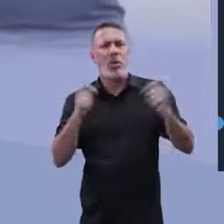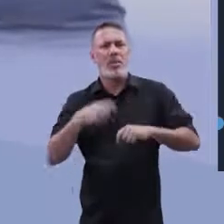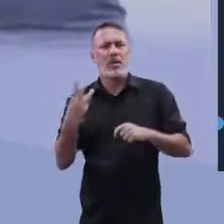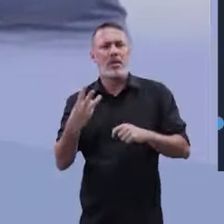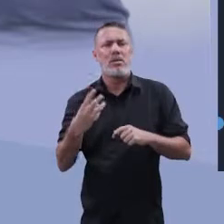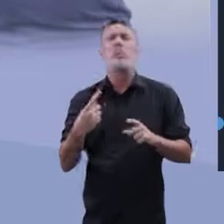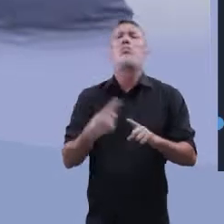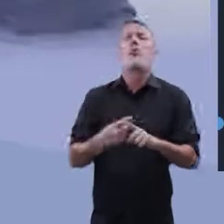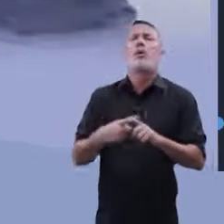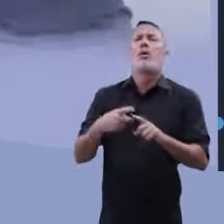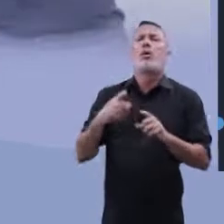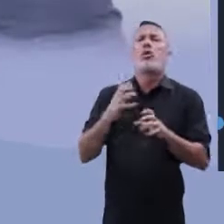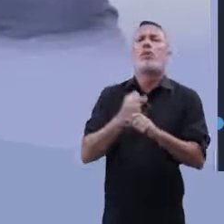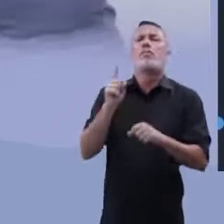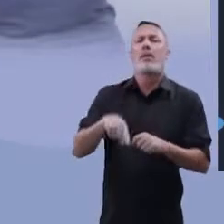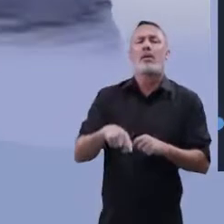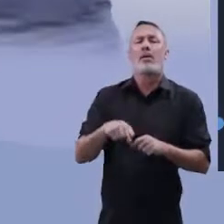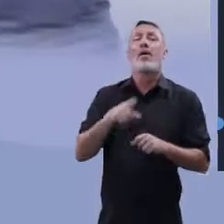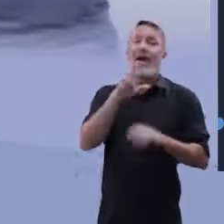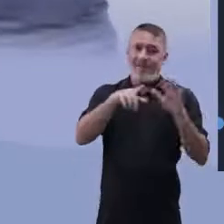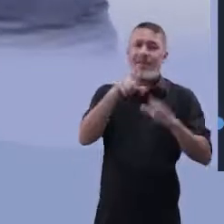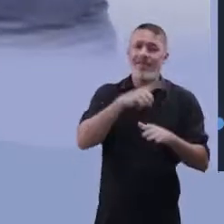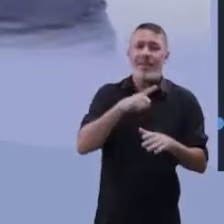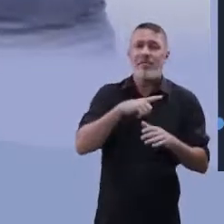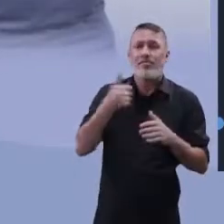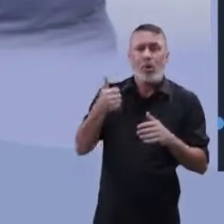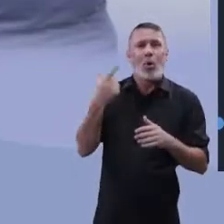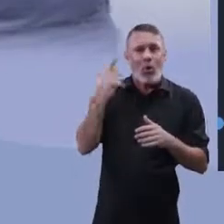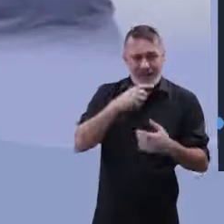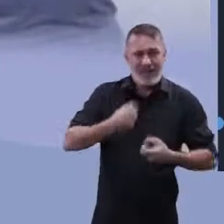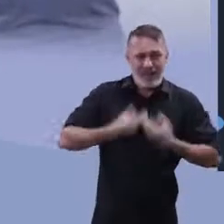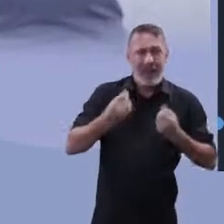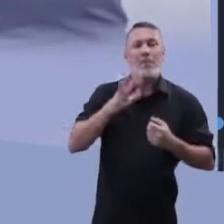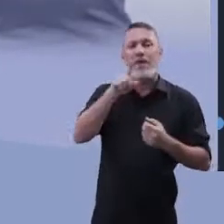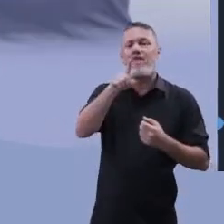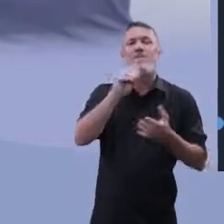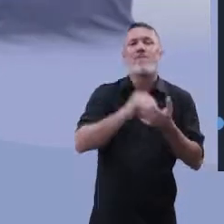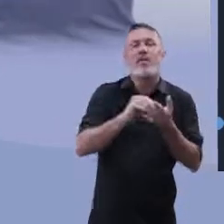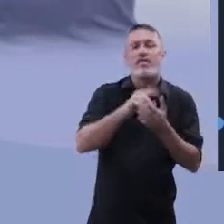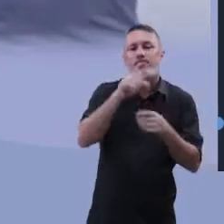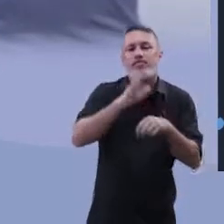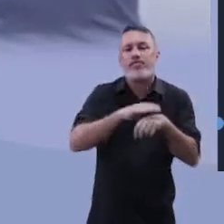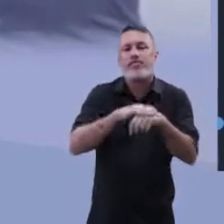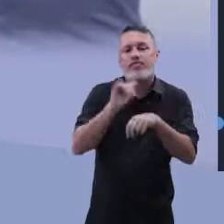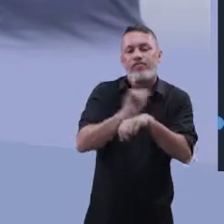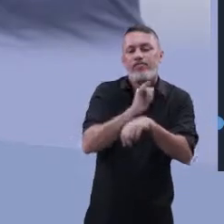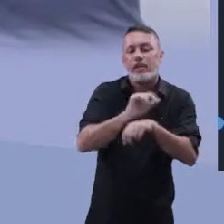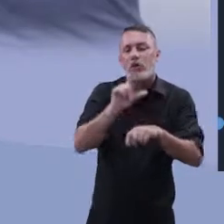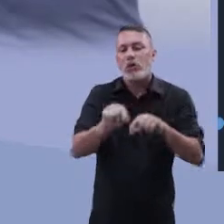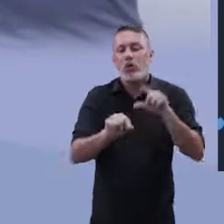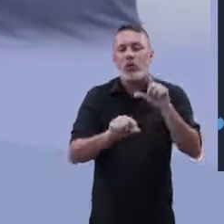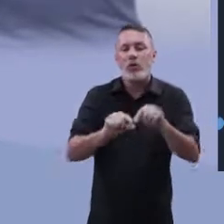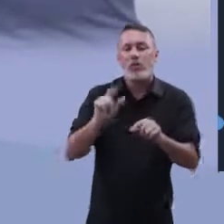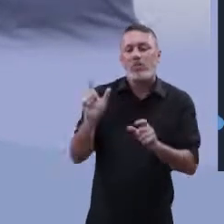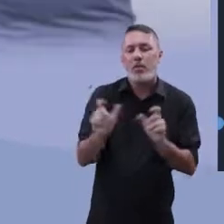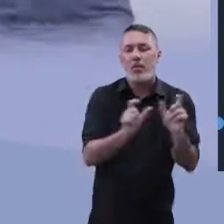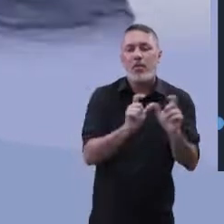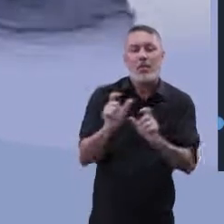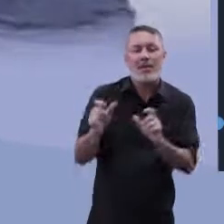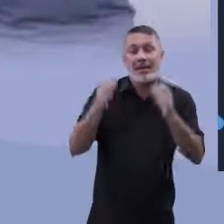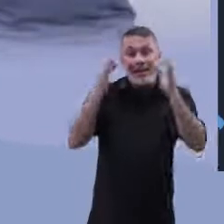3. Ocorre que você tem todo o domínio, mas você não soube selecionar toda a informação que você tinha,